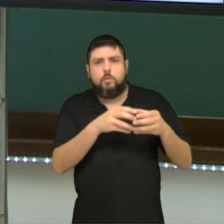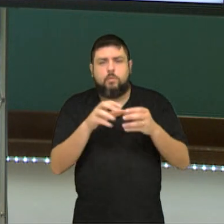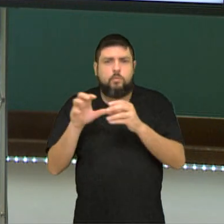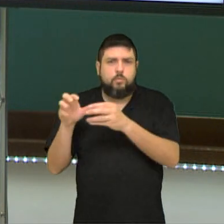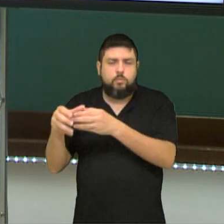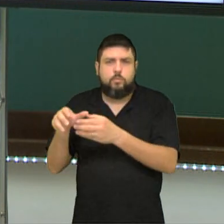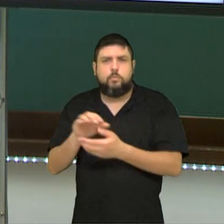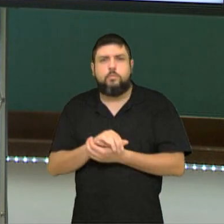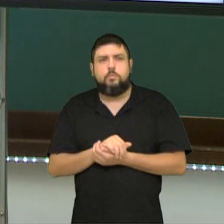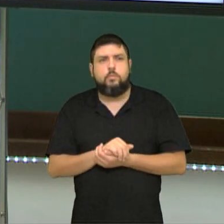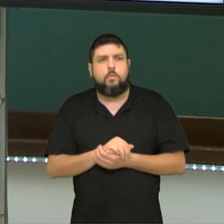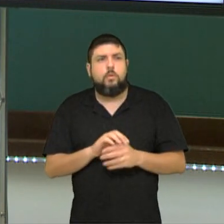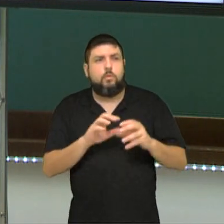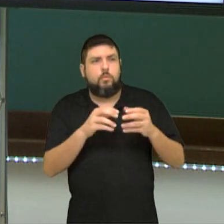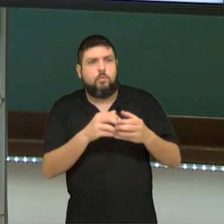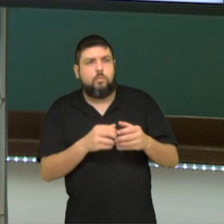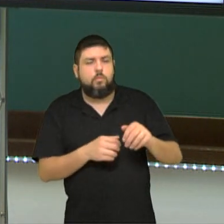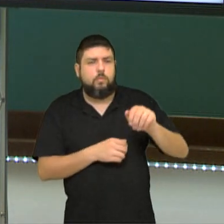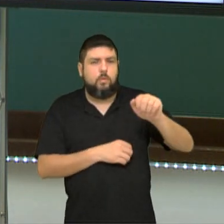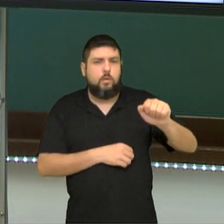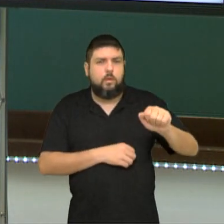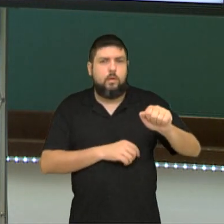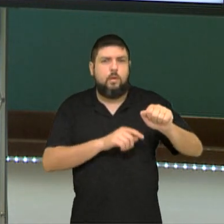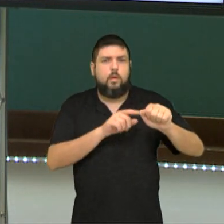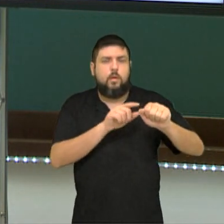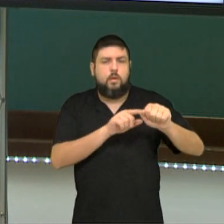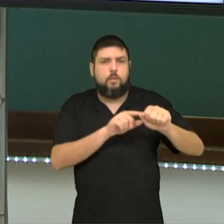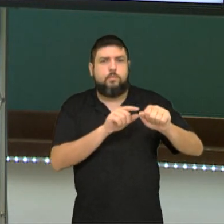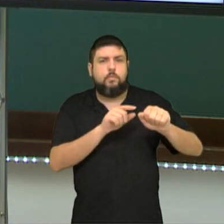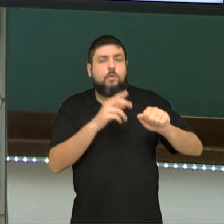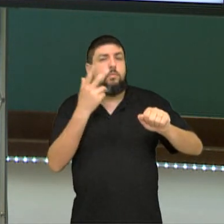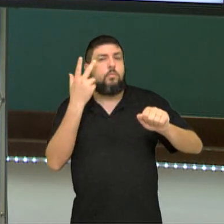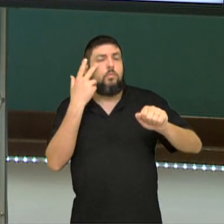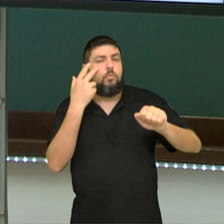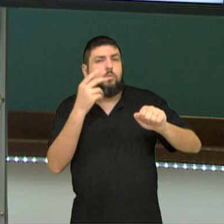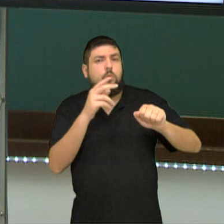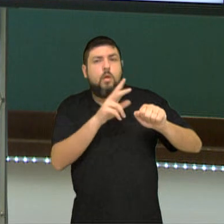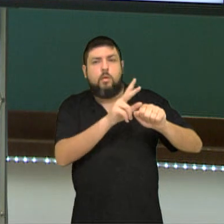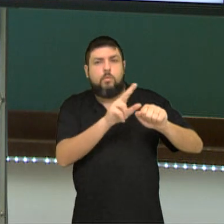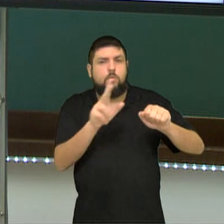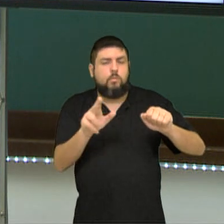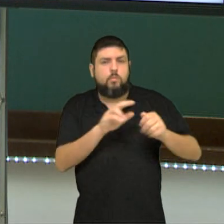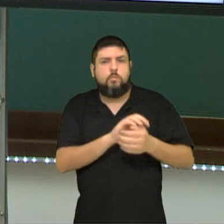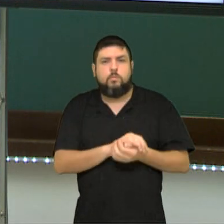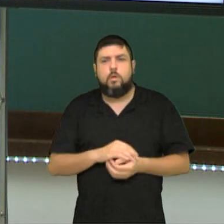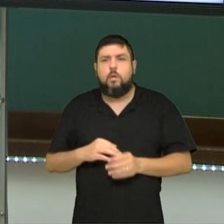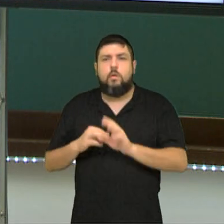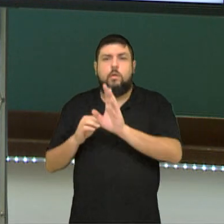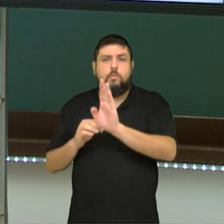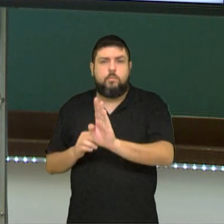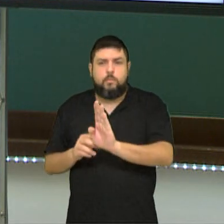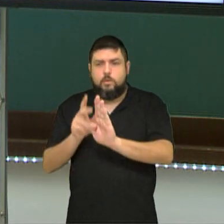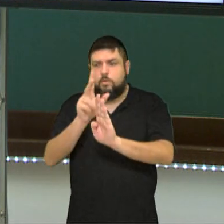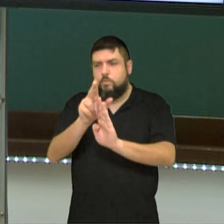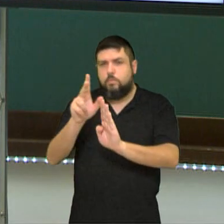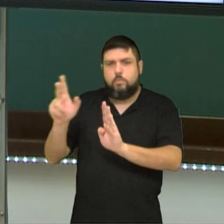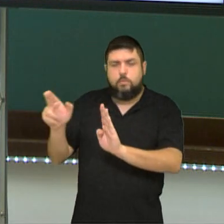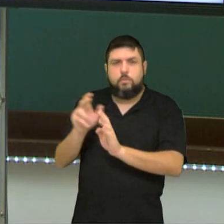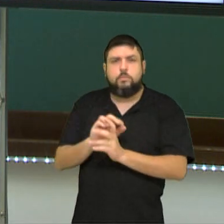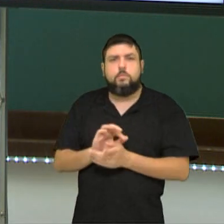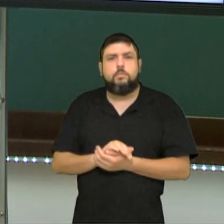grupo apareceu o a em evidência, um termo comum. No segundo grupo vai aparecer o b como termo comum,